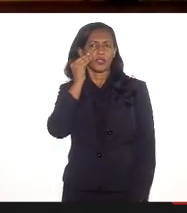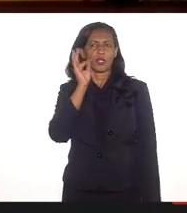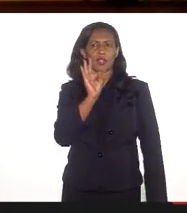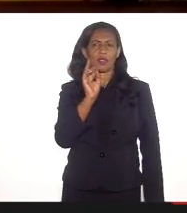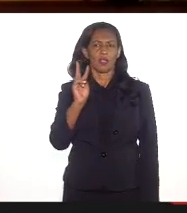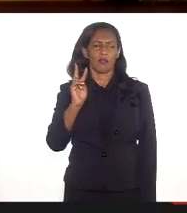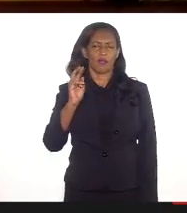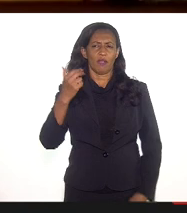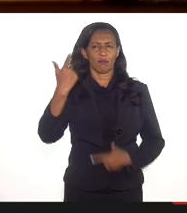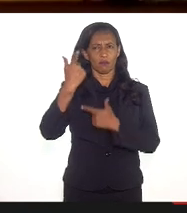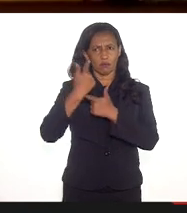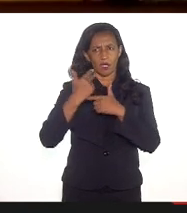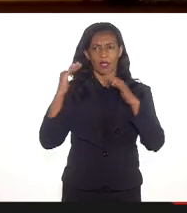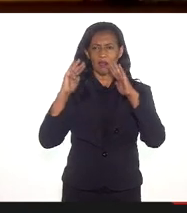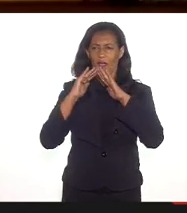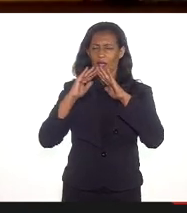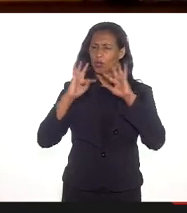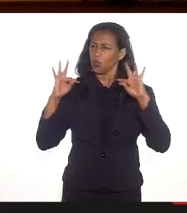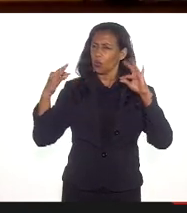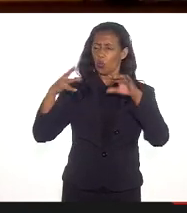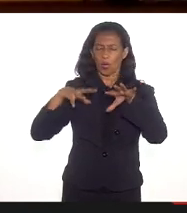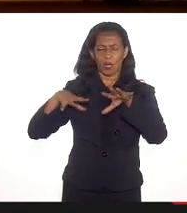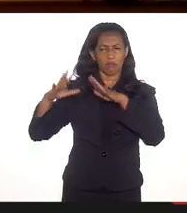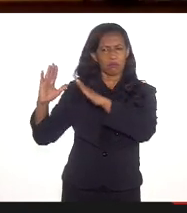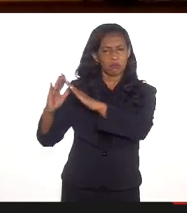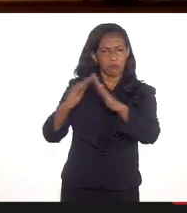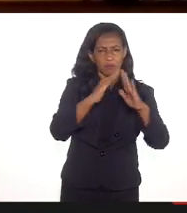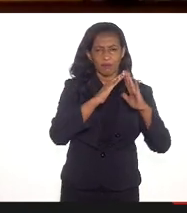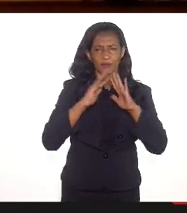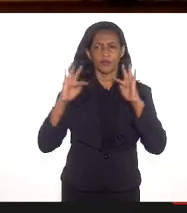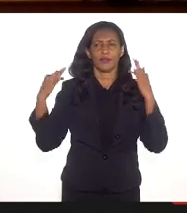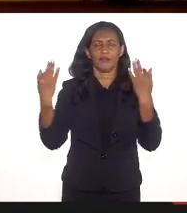nesse sentido, a toda a comunidade da rede FITEC.